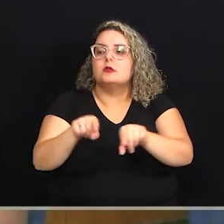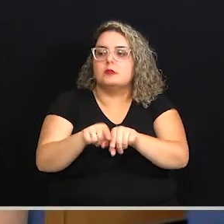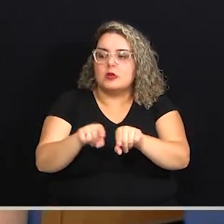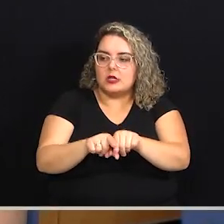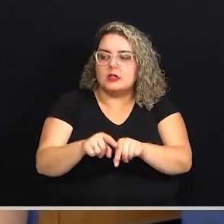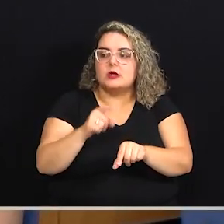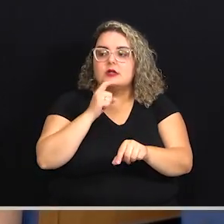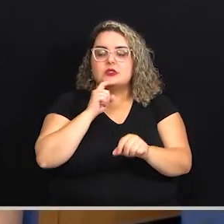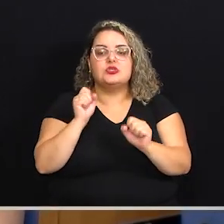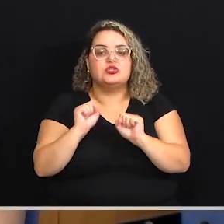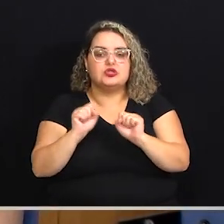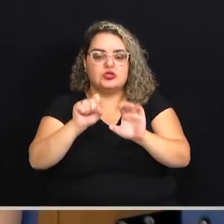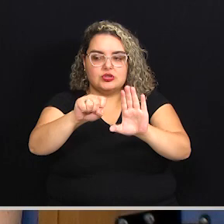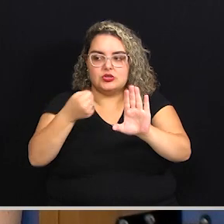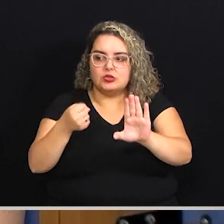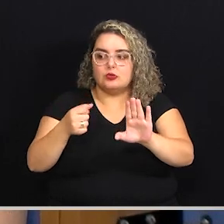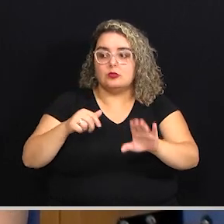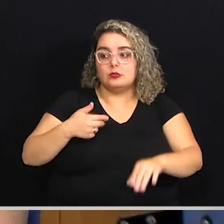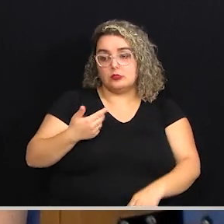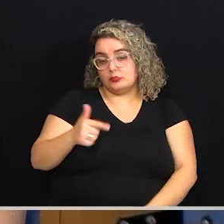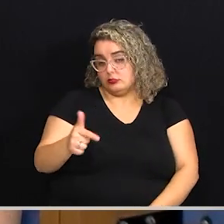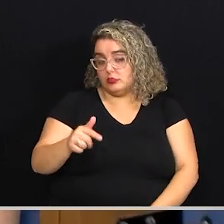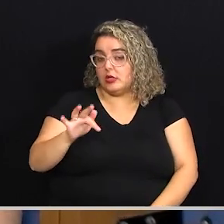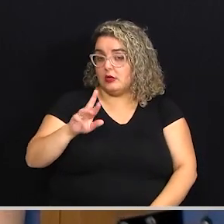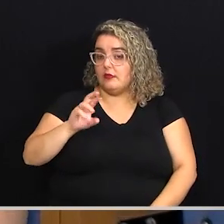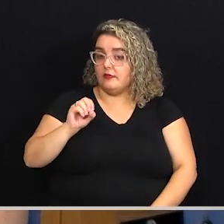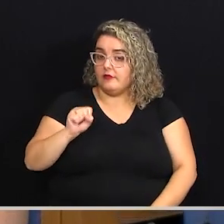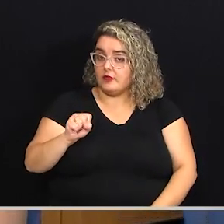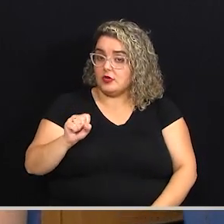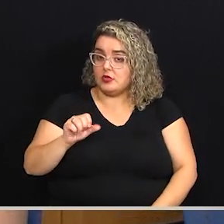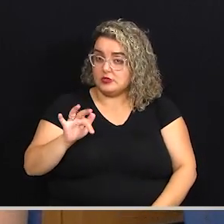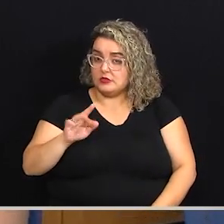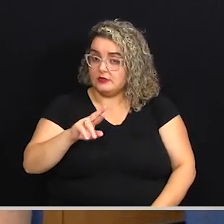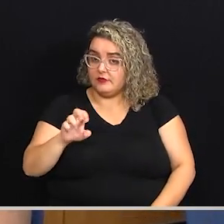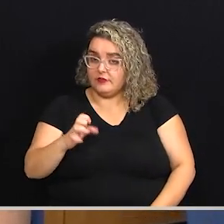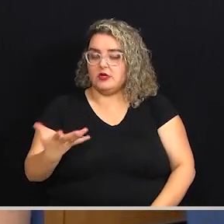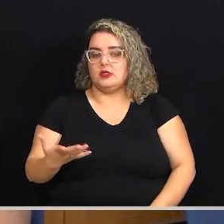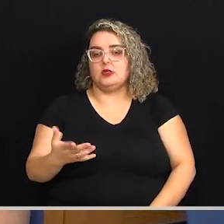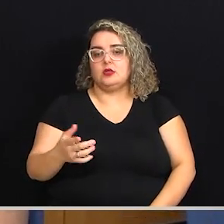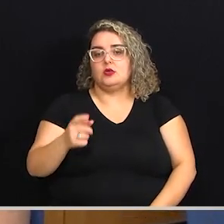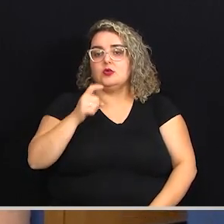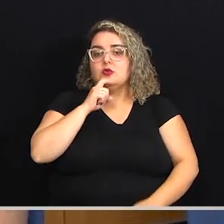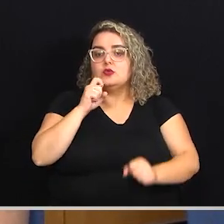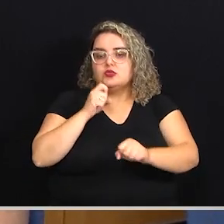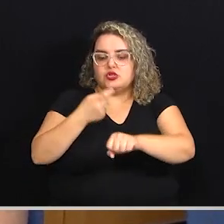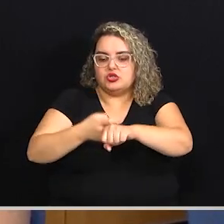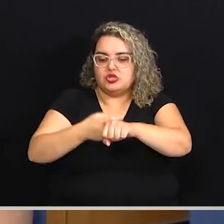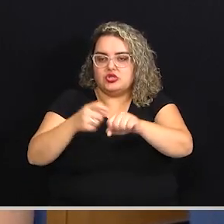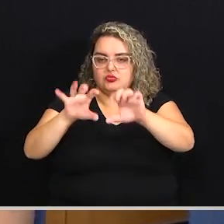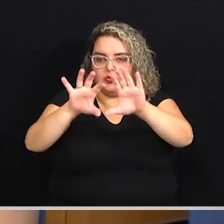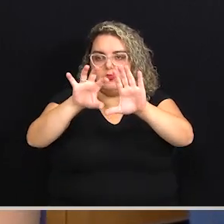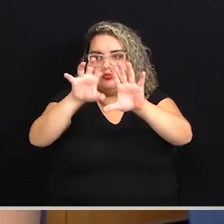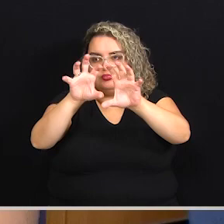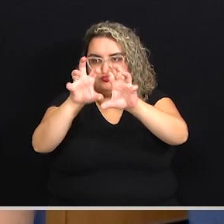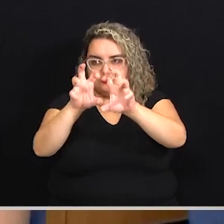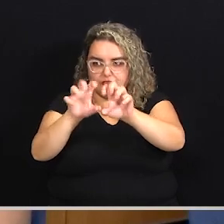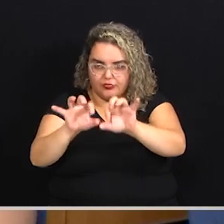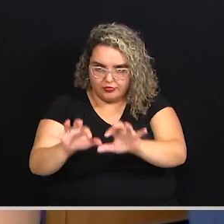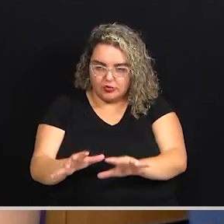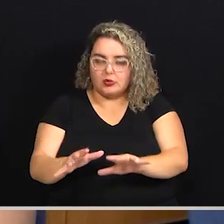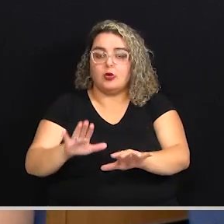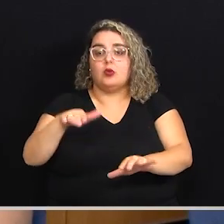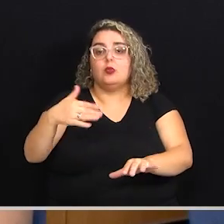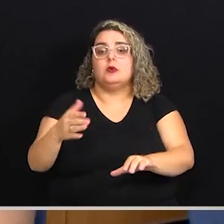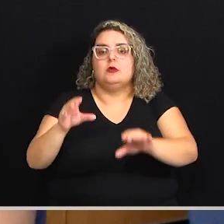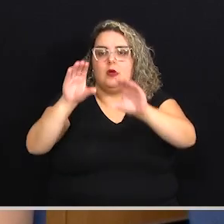geladeira. Quando você não tem aquele modelo frost free, é importante que você retire aquele gelo da geladeira,